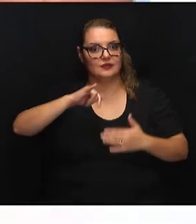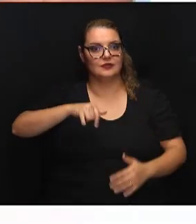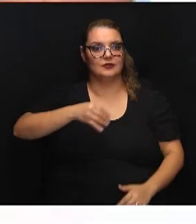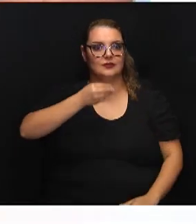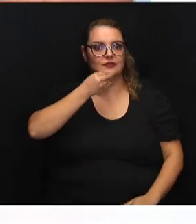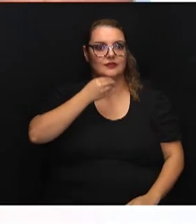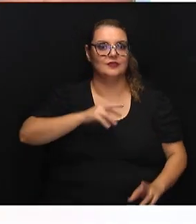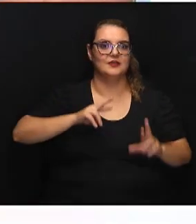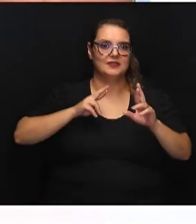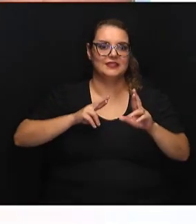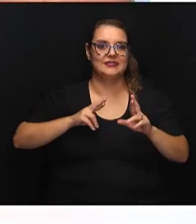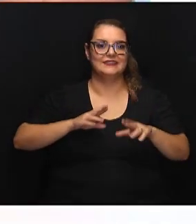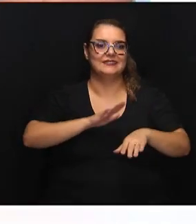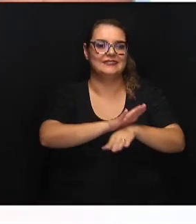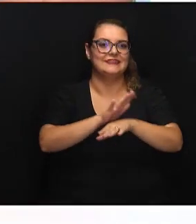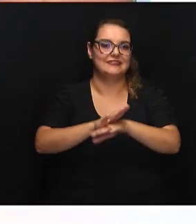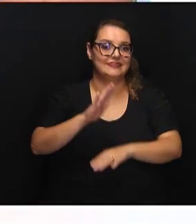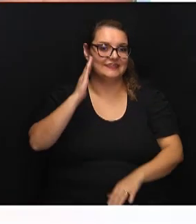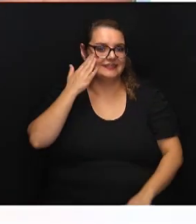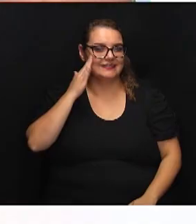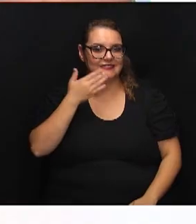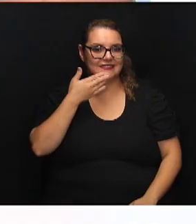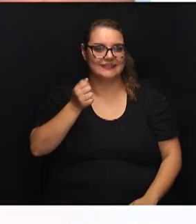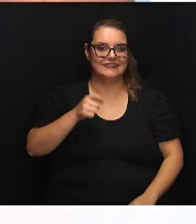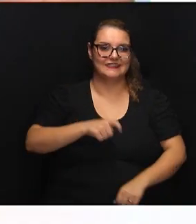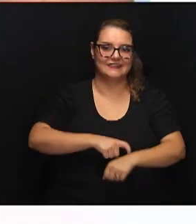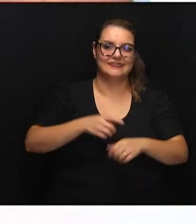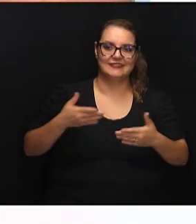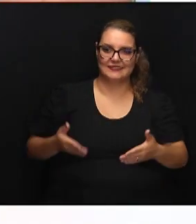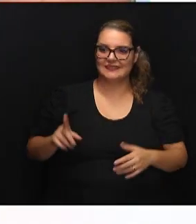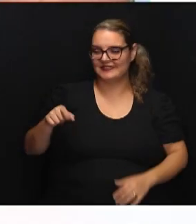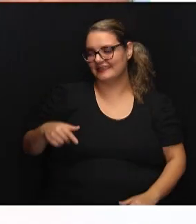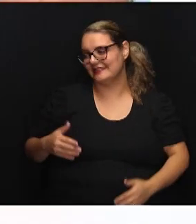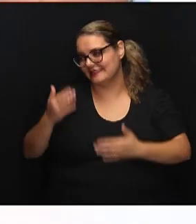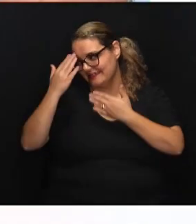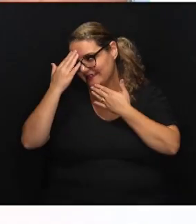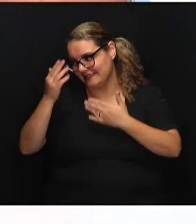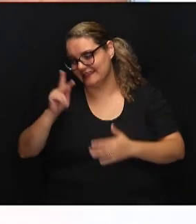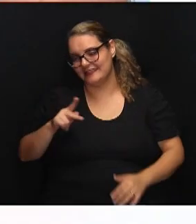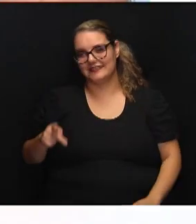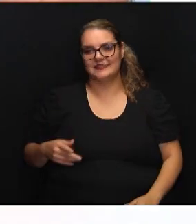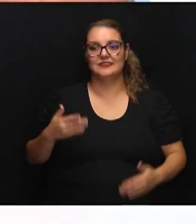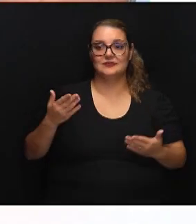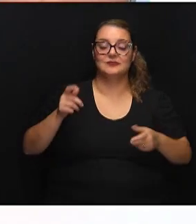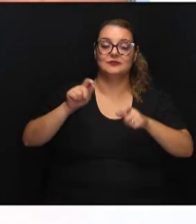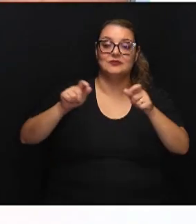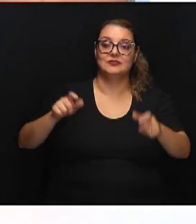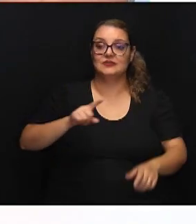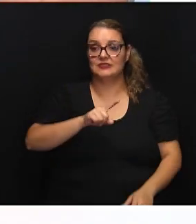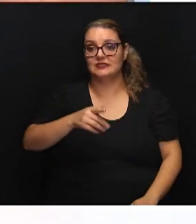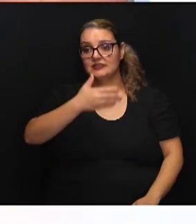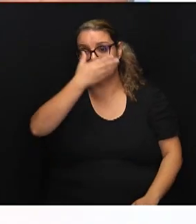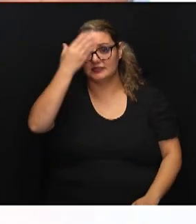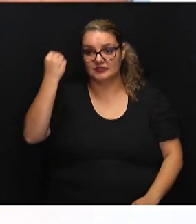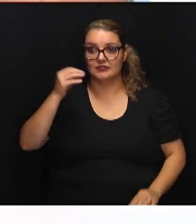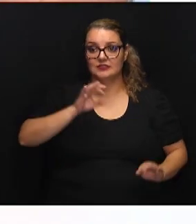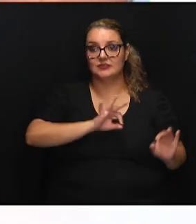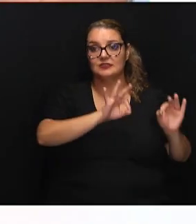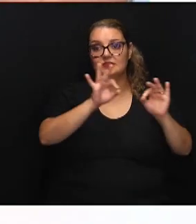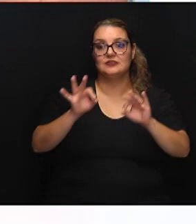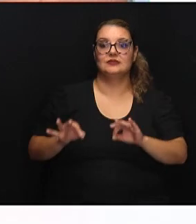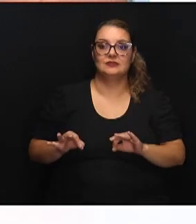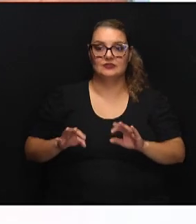espero que tenha ajudado a entender melhor o cenário. É isso então, professor, muito obrigado. E pessoal, não se esqueçam de acompanhar toda a